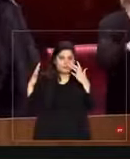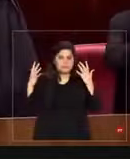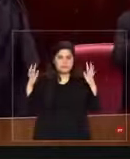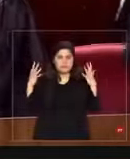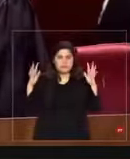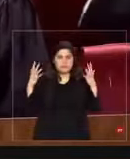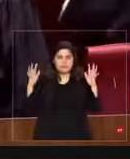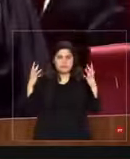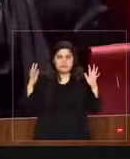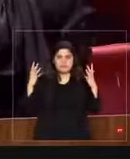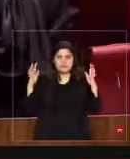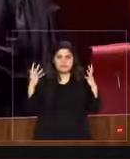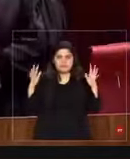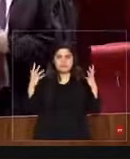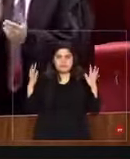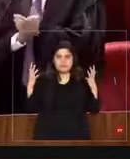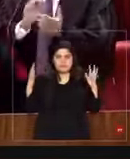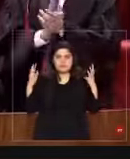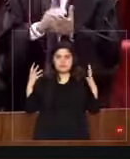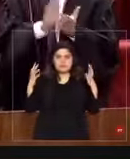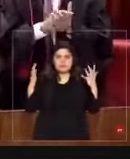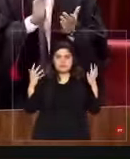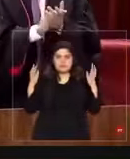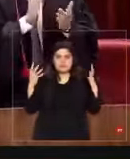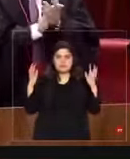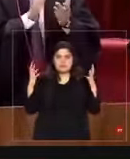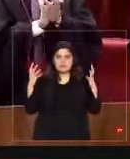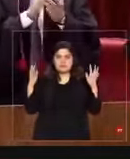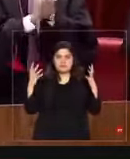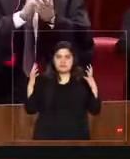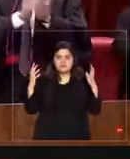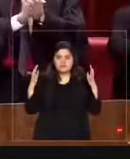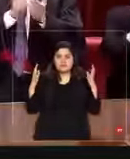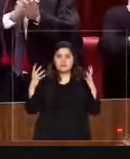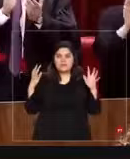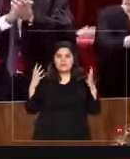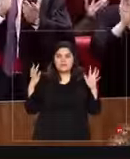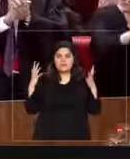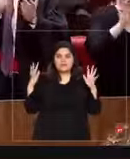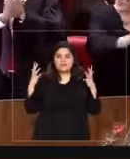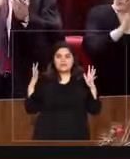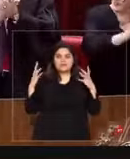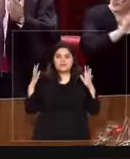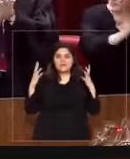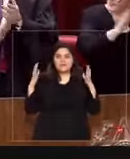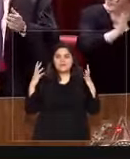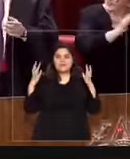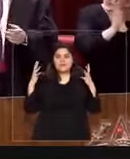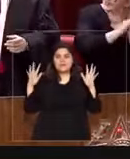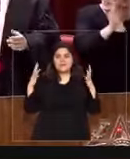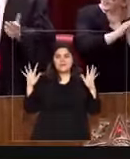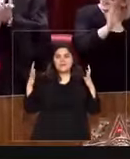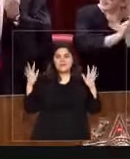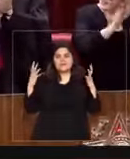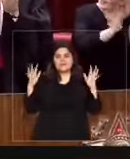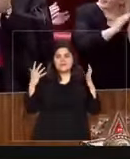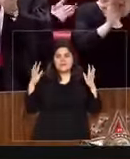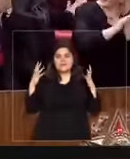A finalização do processo eleitoral é dizer que o candidato cumpriu todos os